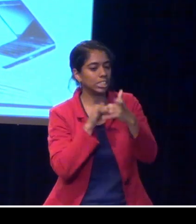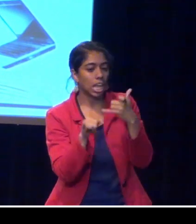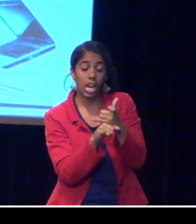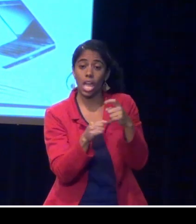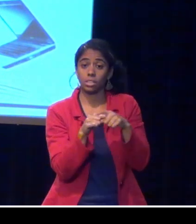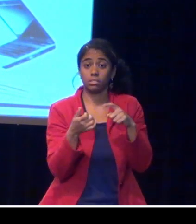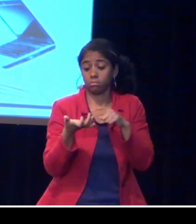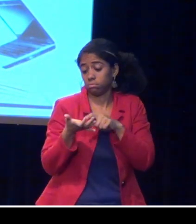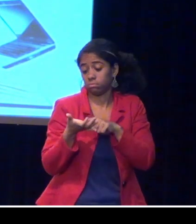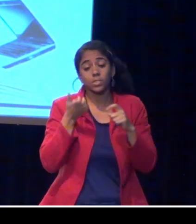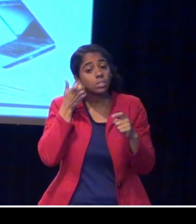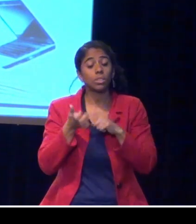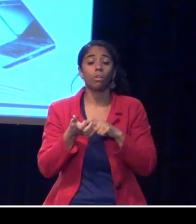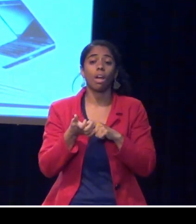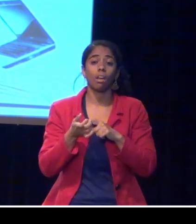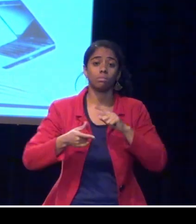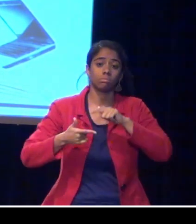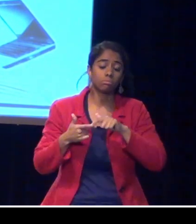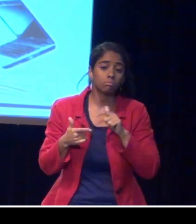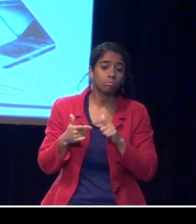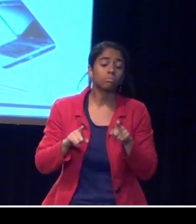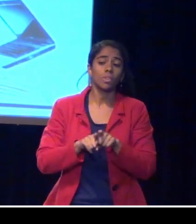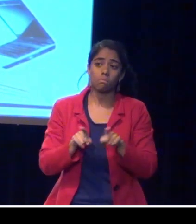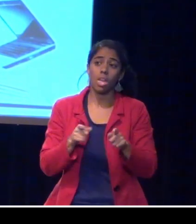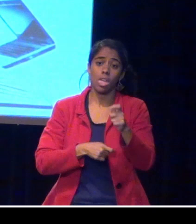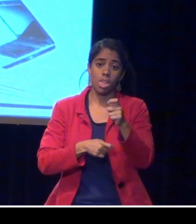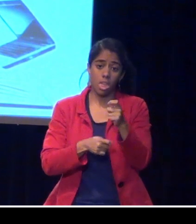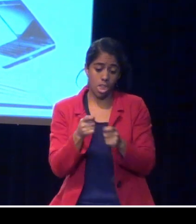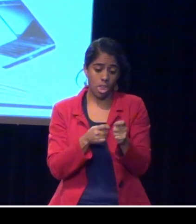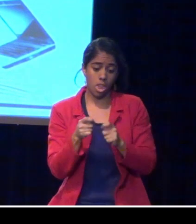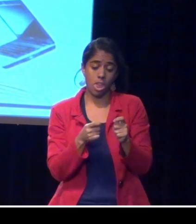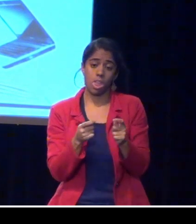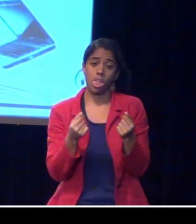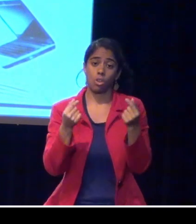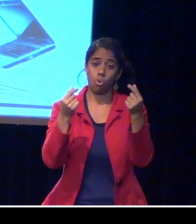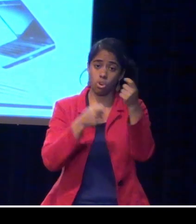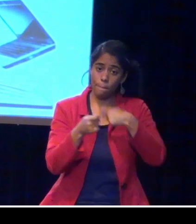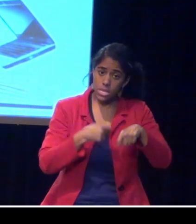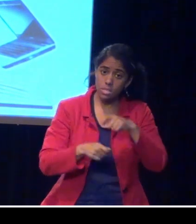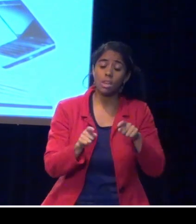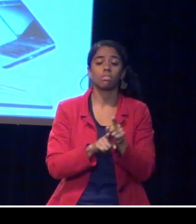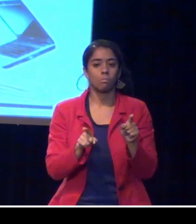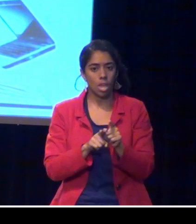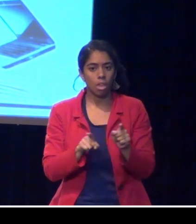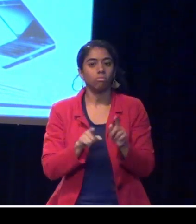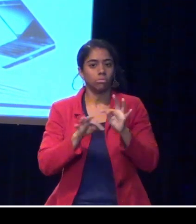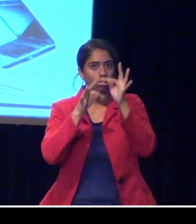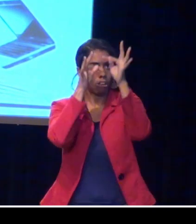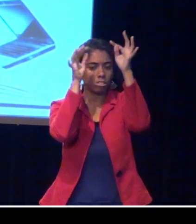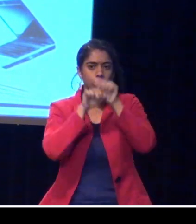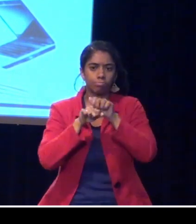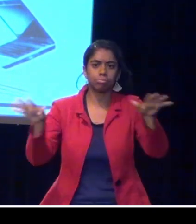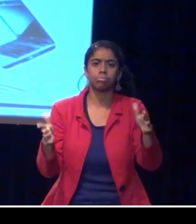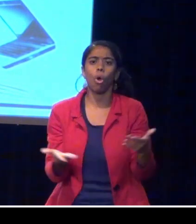imediatas, a questão econômica, o grande boom das transações eletrônicas. Você,